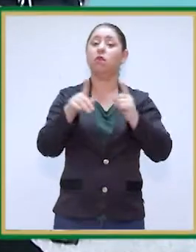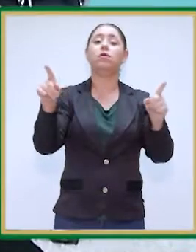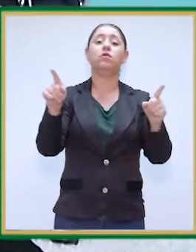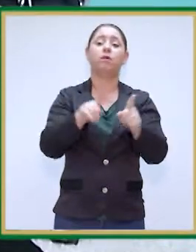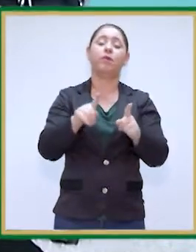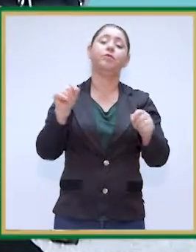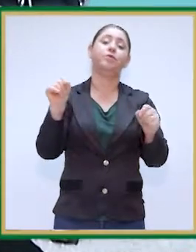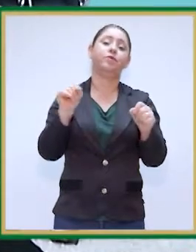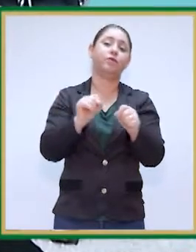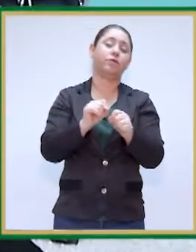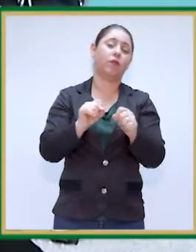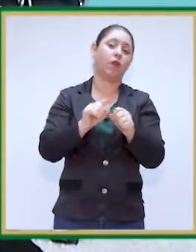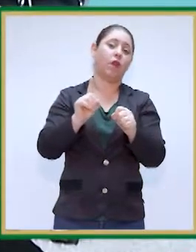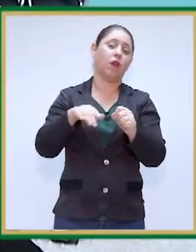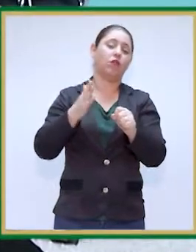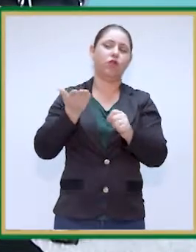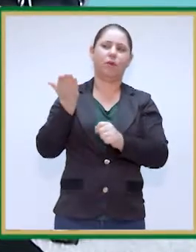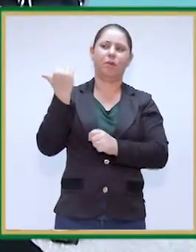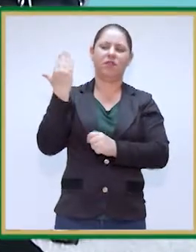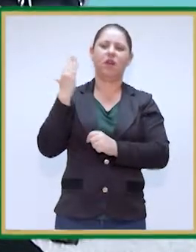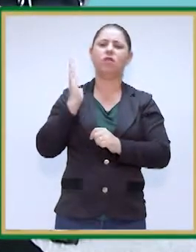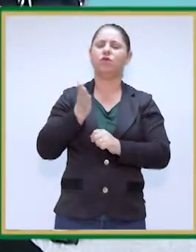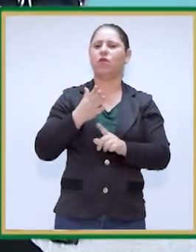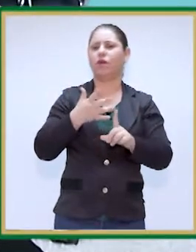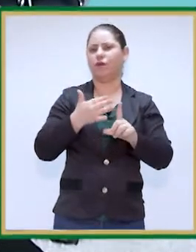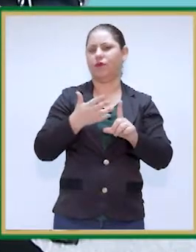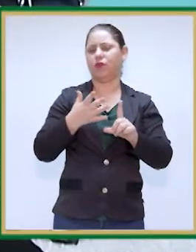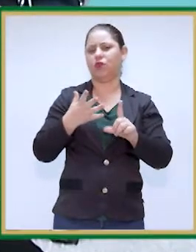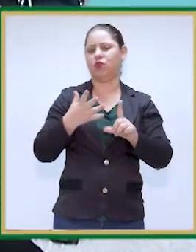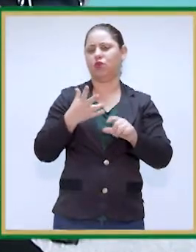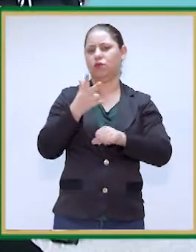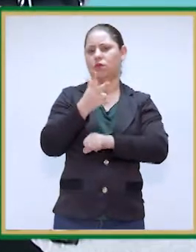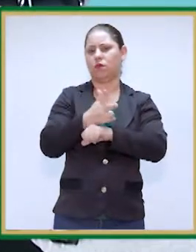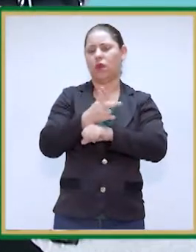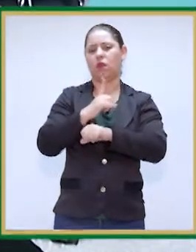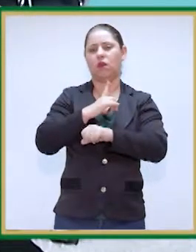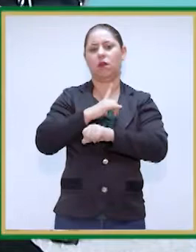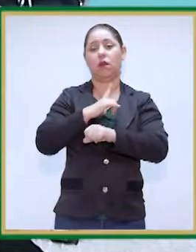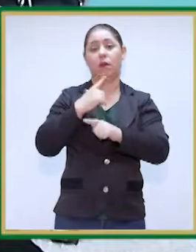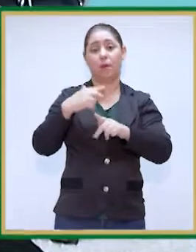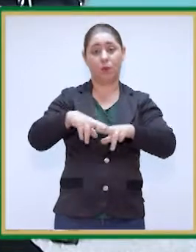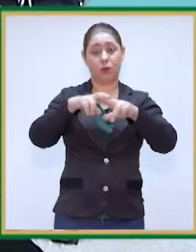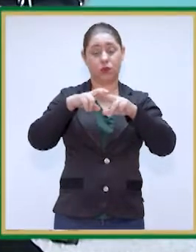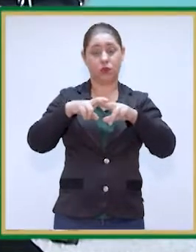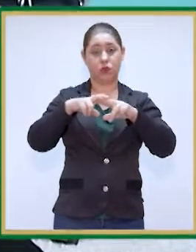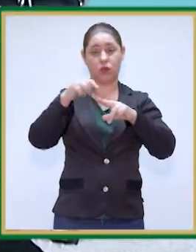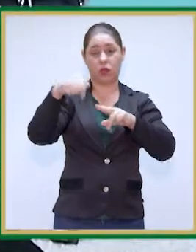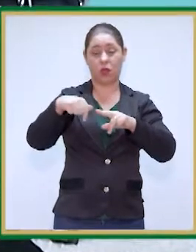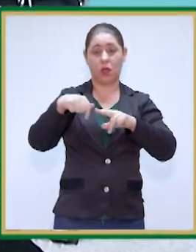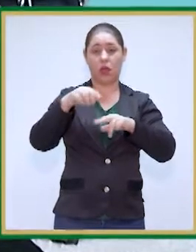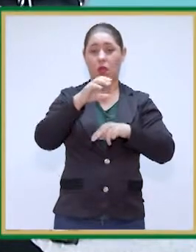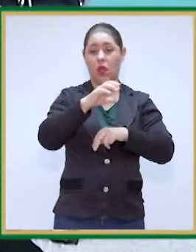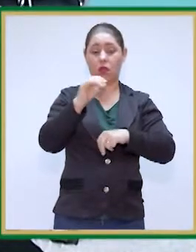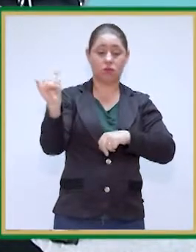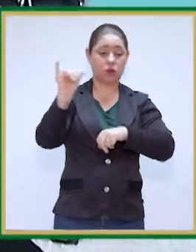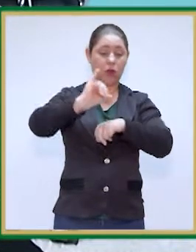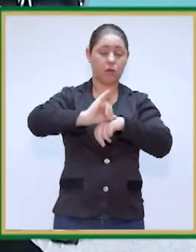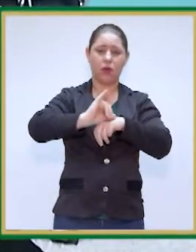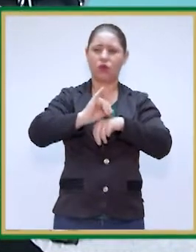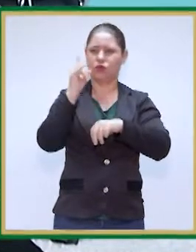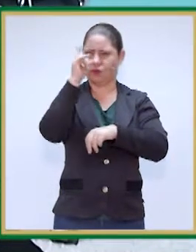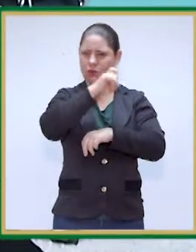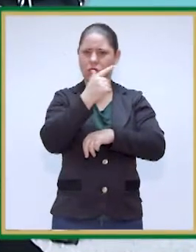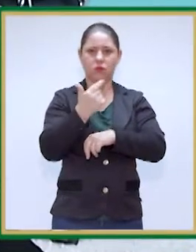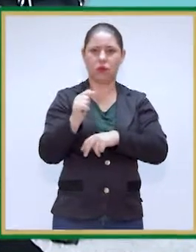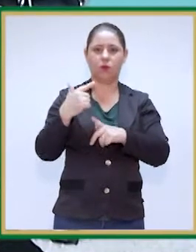feito, já era feito por videoconferência. Então, por essa razão, na capital, a gente não encontrou dificuldades, porque a Defensoria